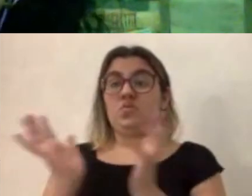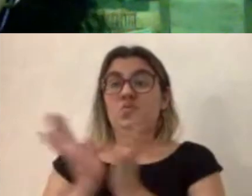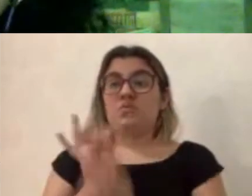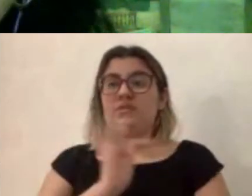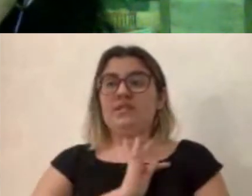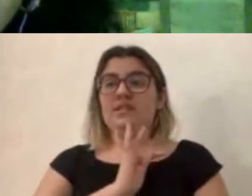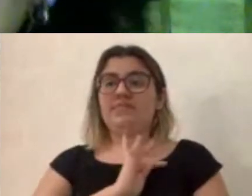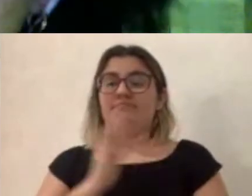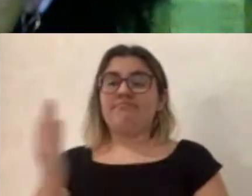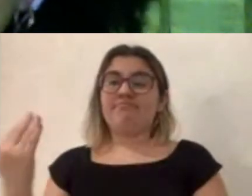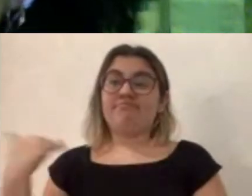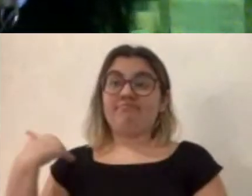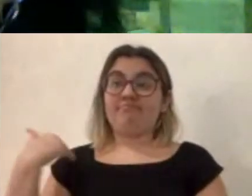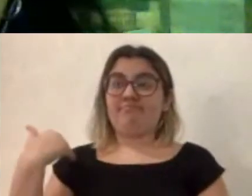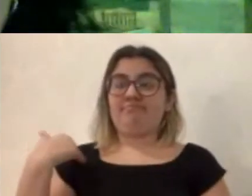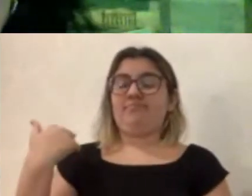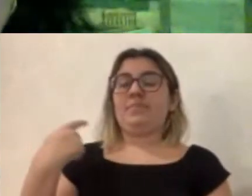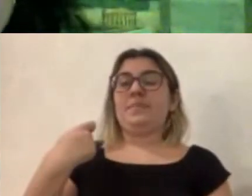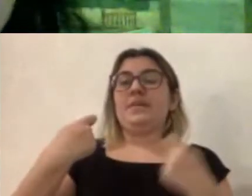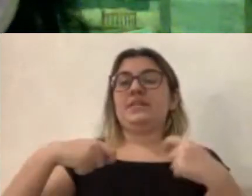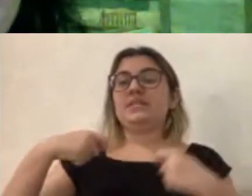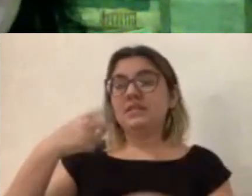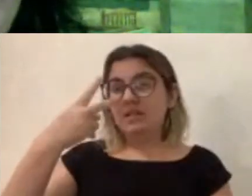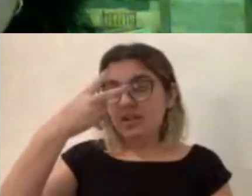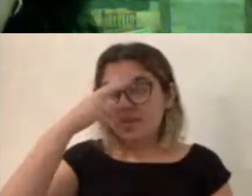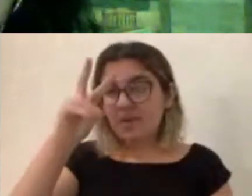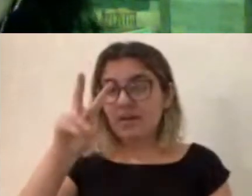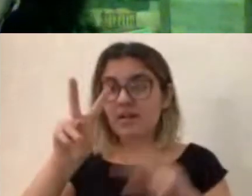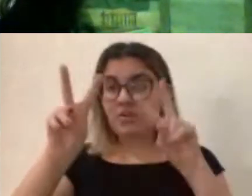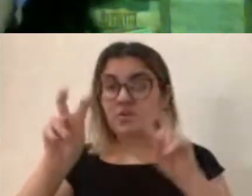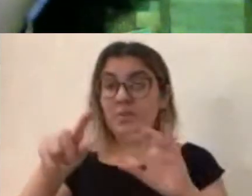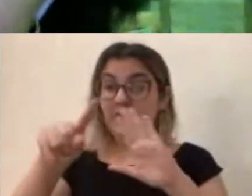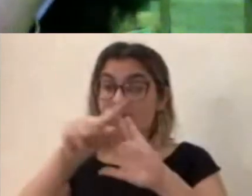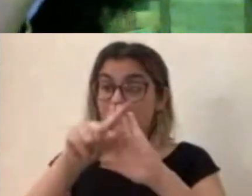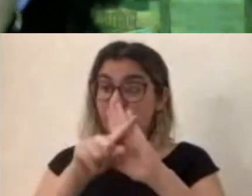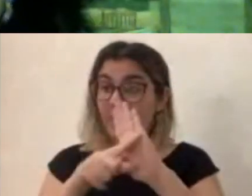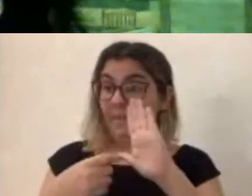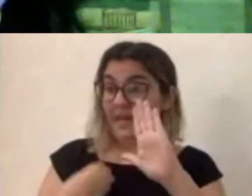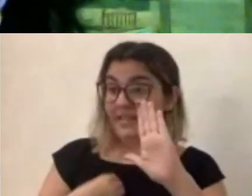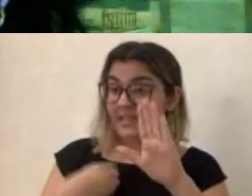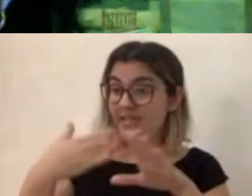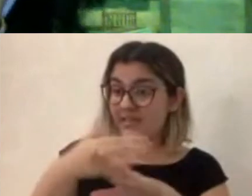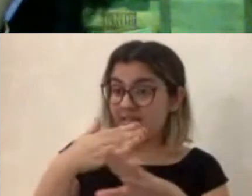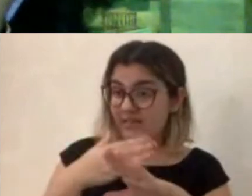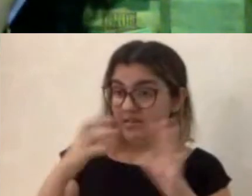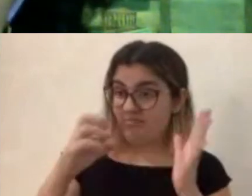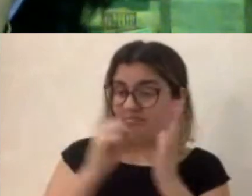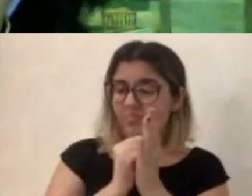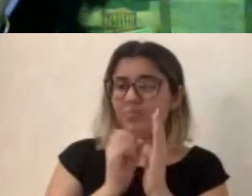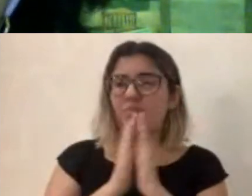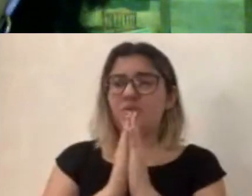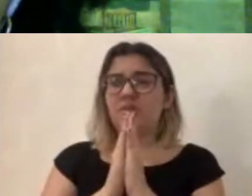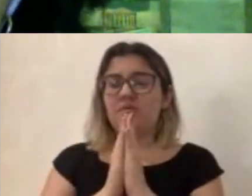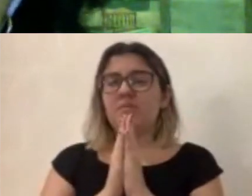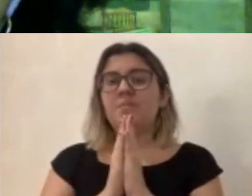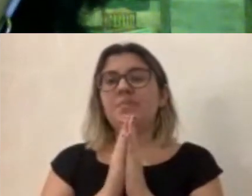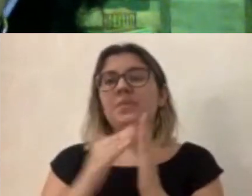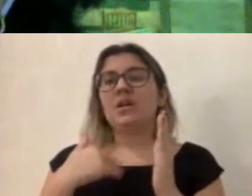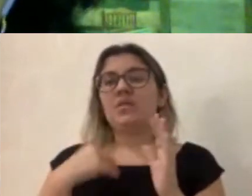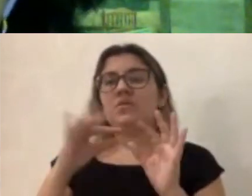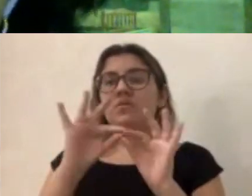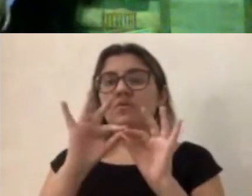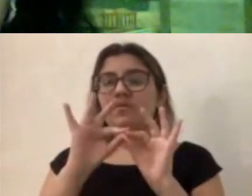Eu queria só, porque a produção aqui me lembrou que eu preciso lembrar as pessoas sobre a lista de presença, gente. Então, por